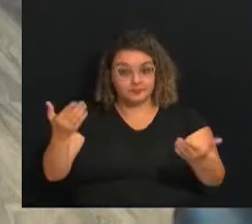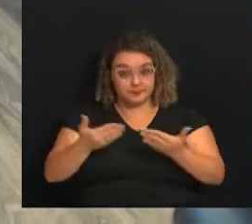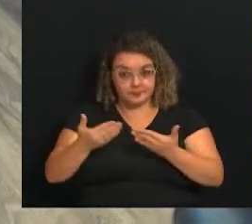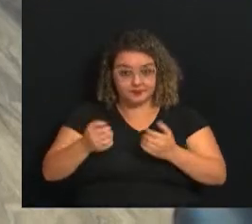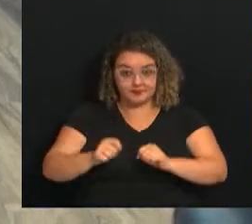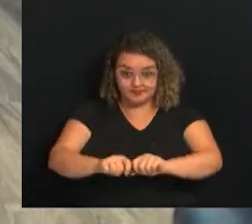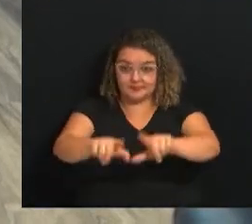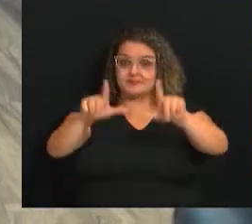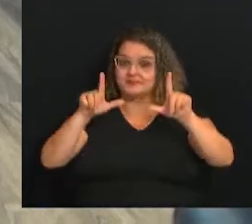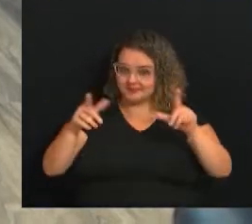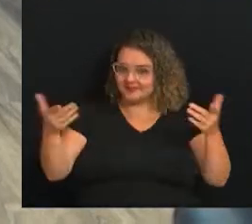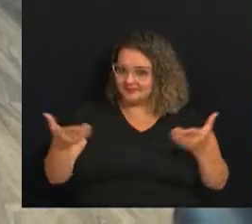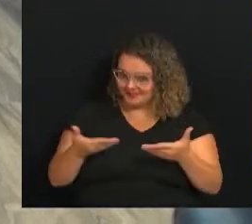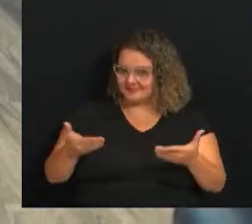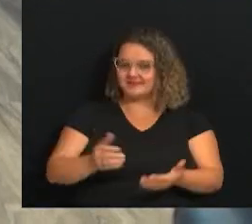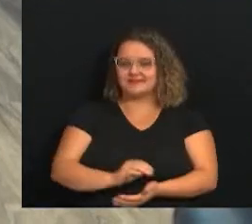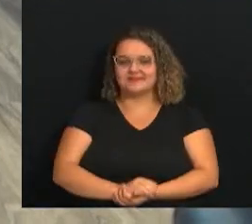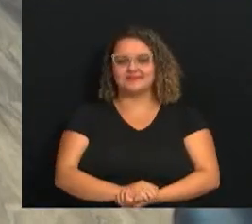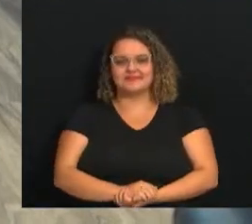os destaques de hoje.